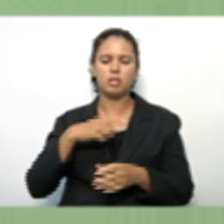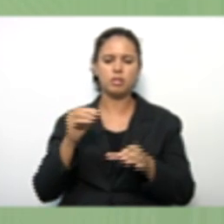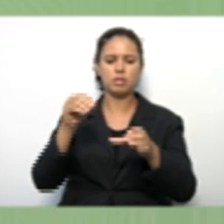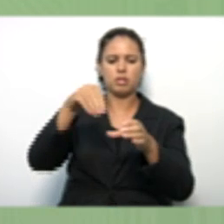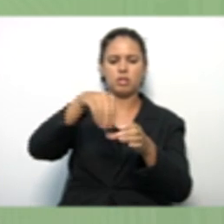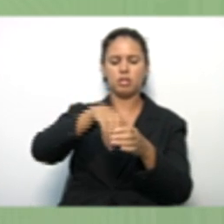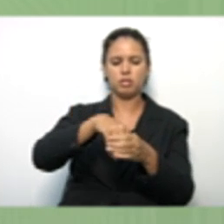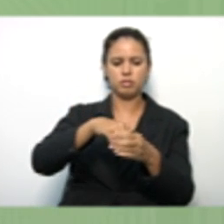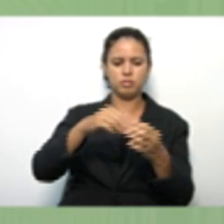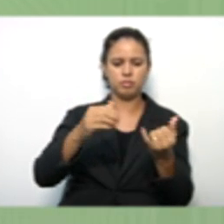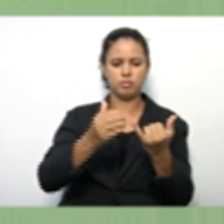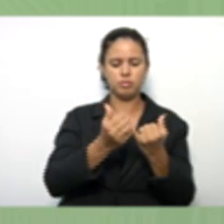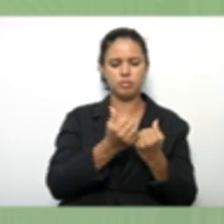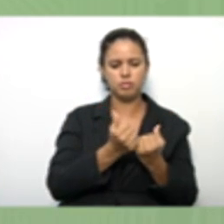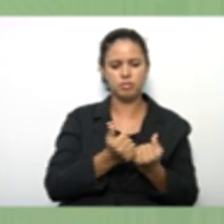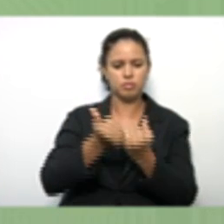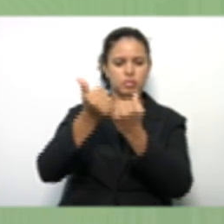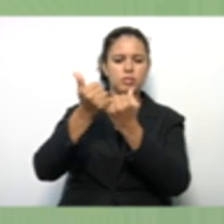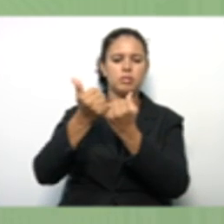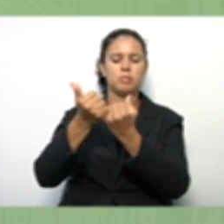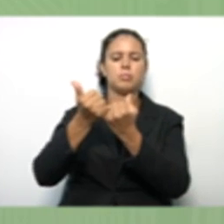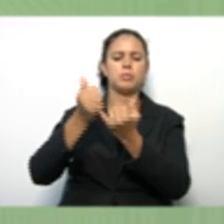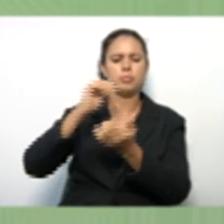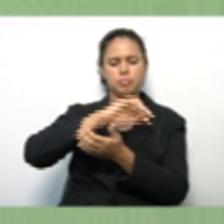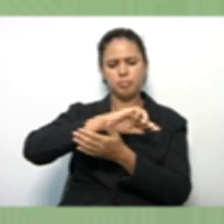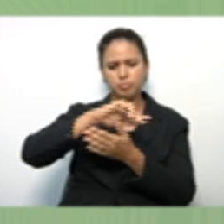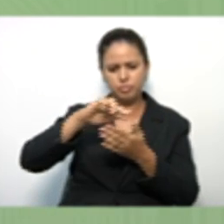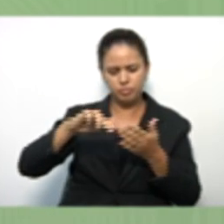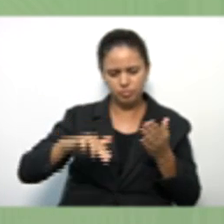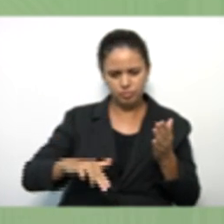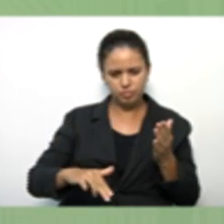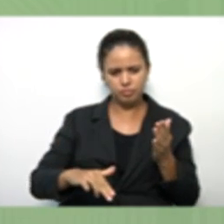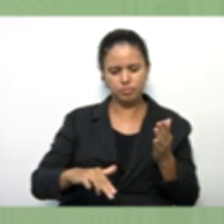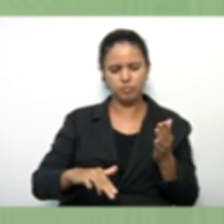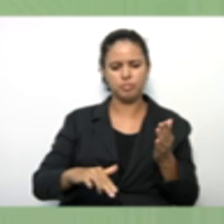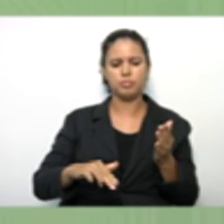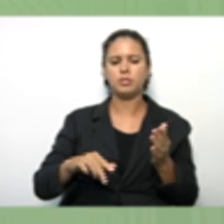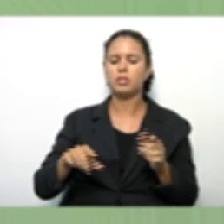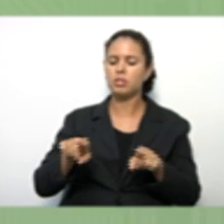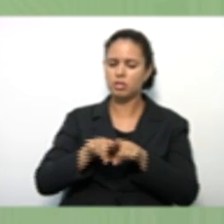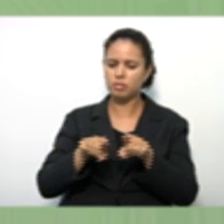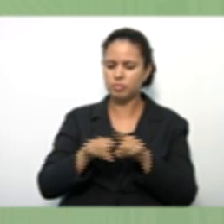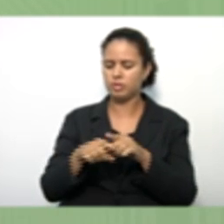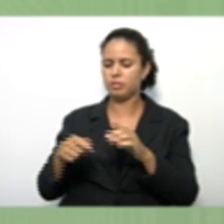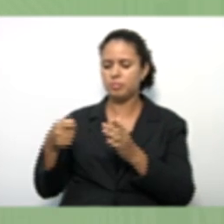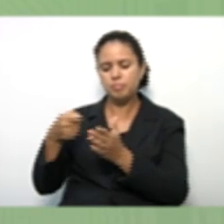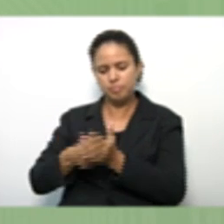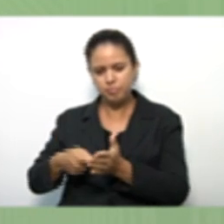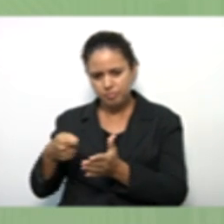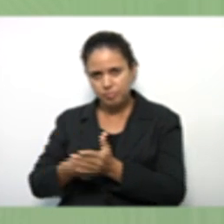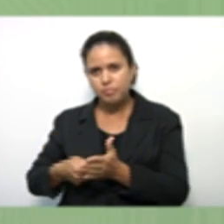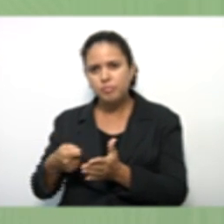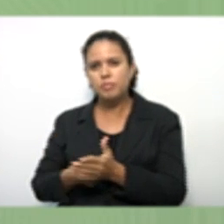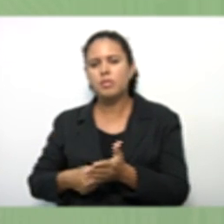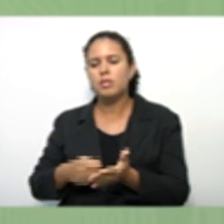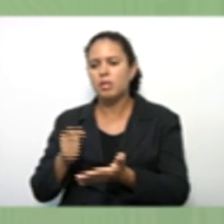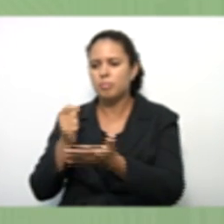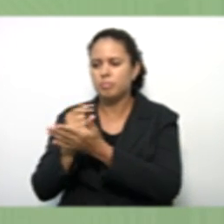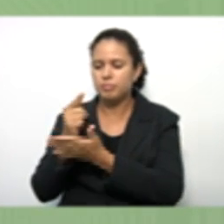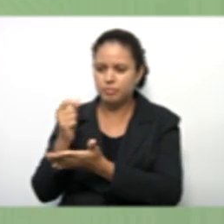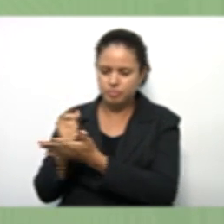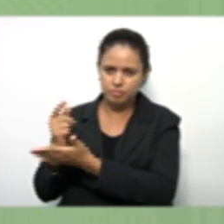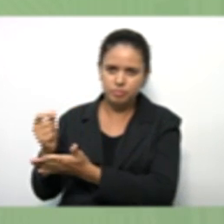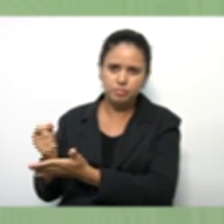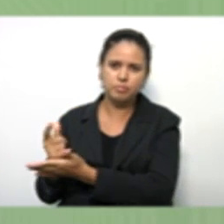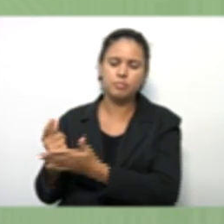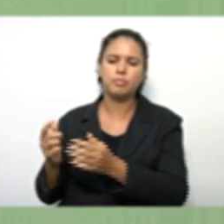os valores que ele tem a receber. E as obrigações também, que são as contas a pagar. Não aquele lado não